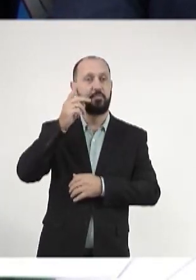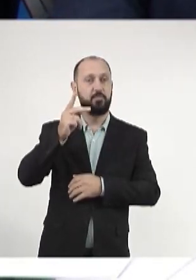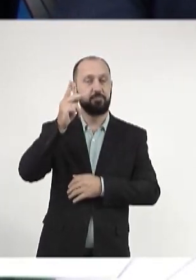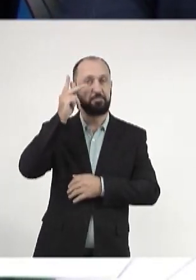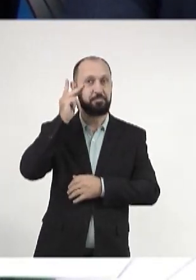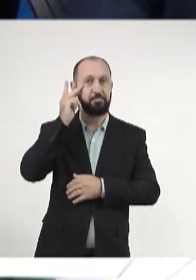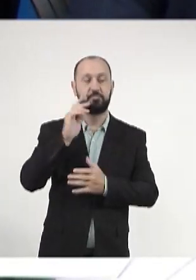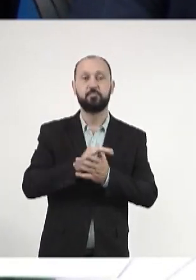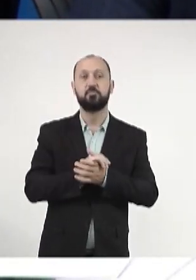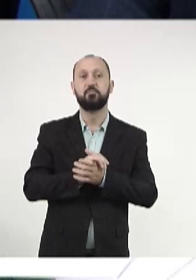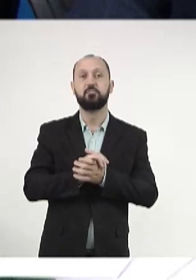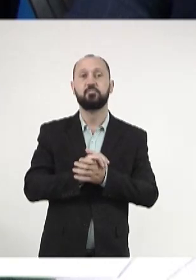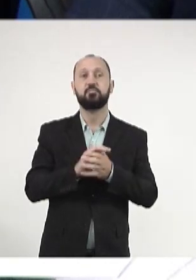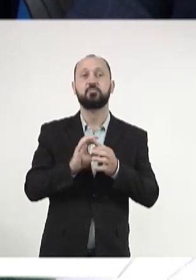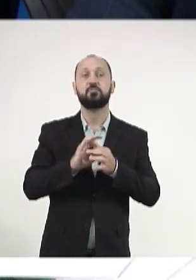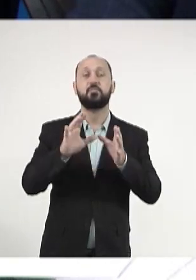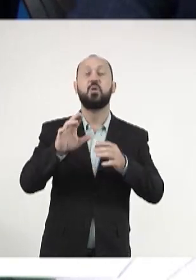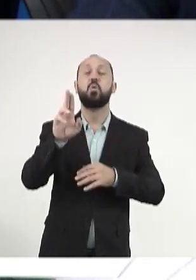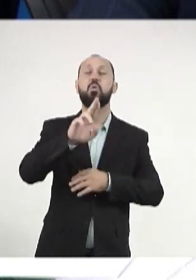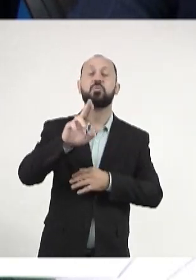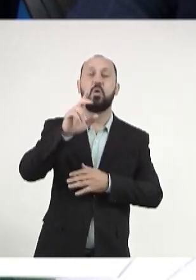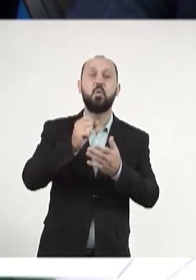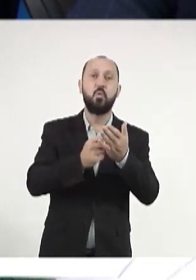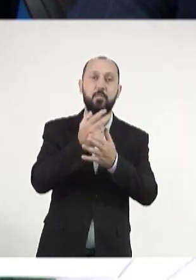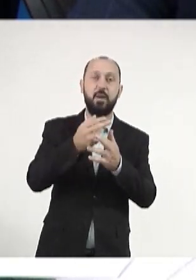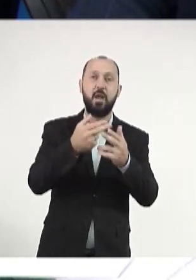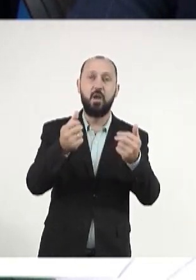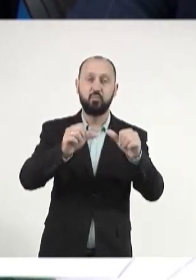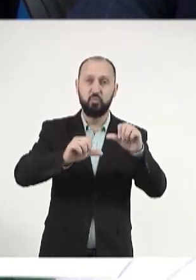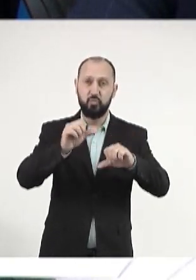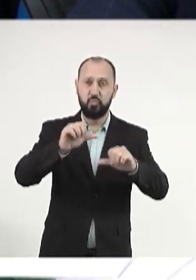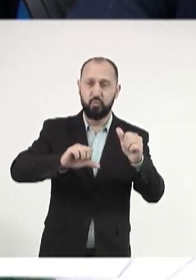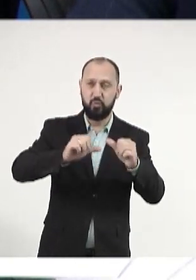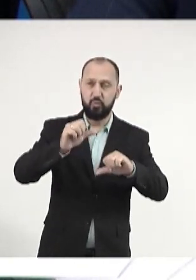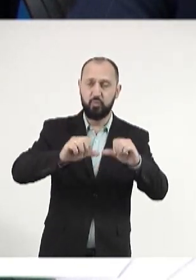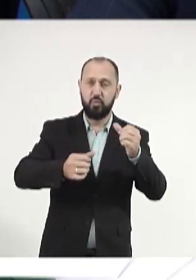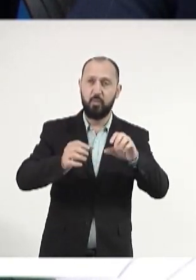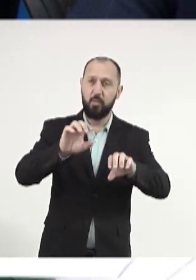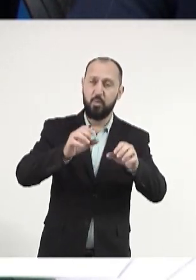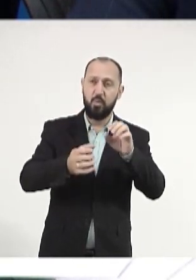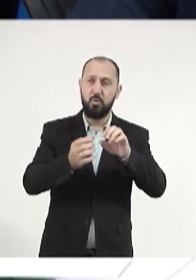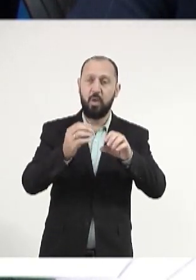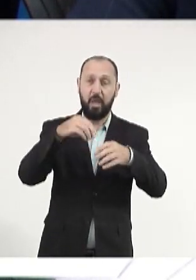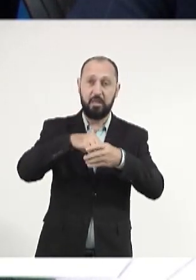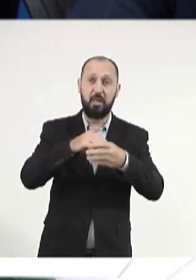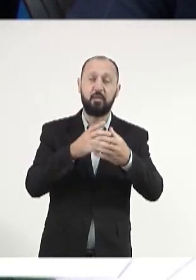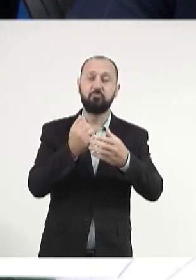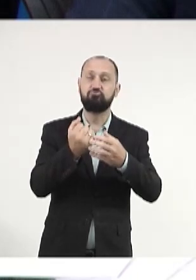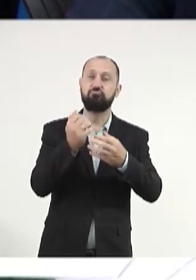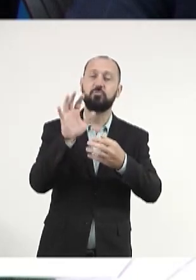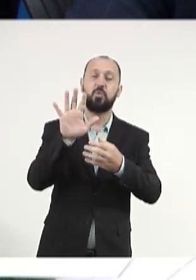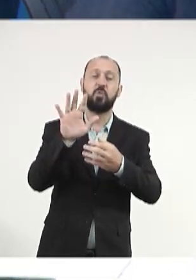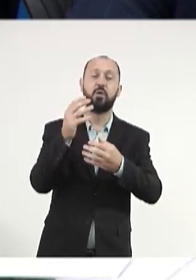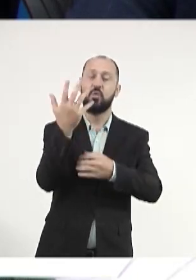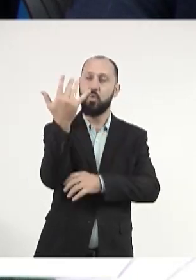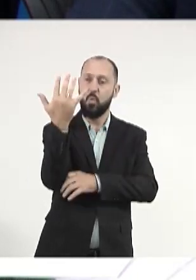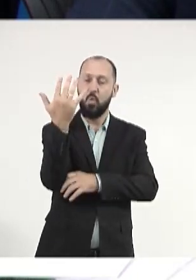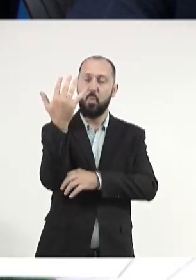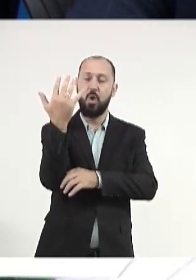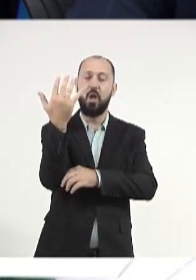Pedro Kim. Dispõe sobre o acesso a produtos industrializados, contendo como ativos, derivados vegetais